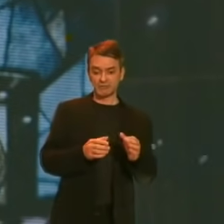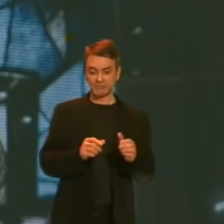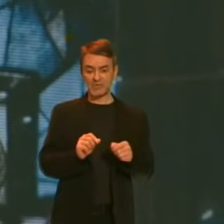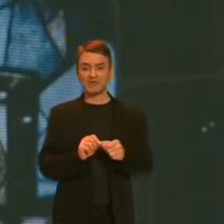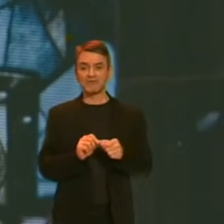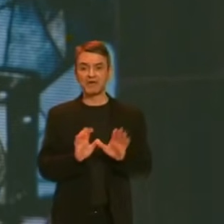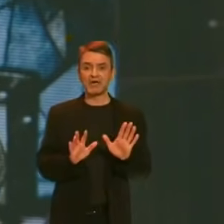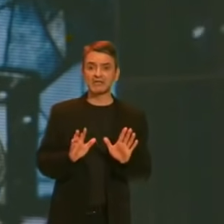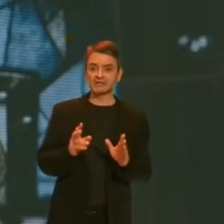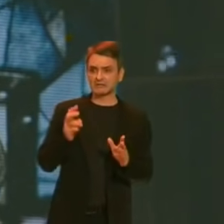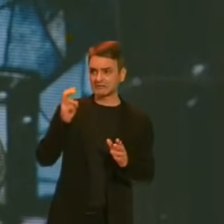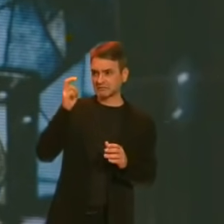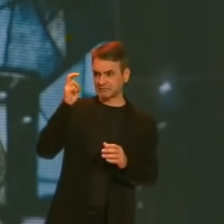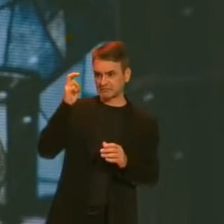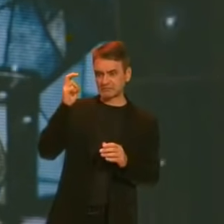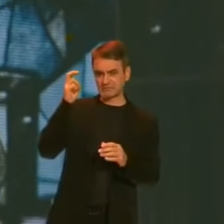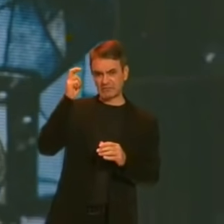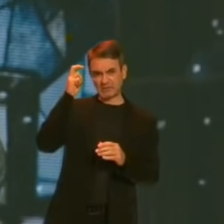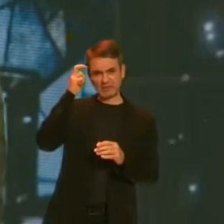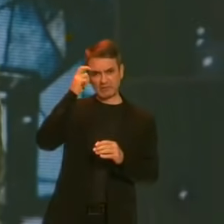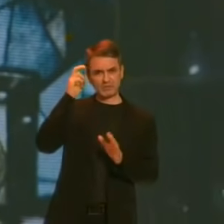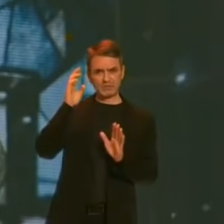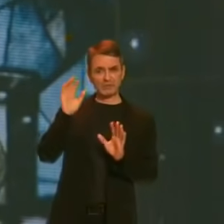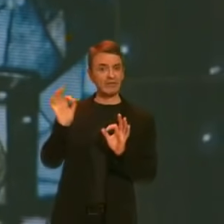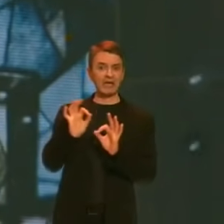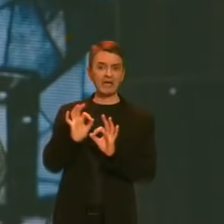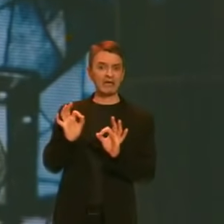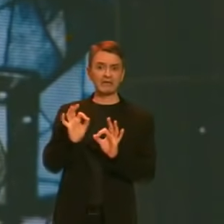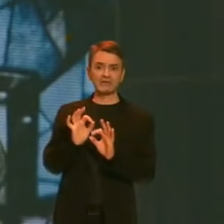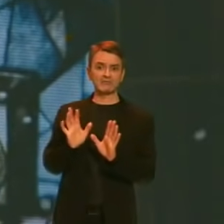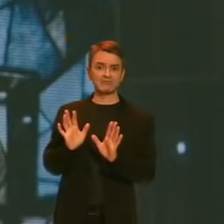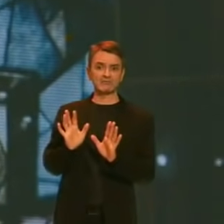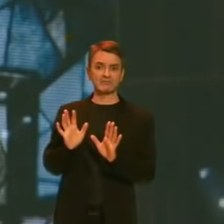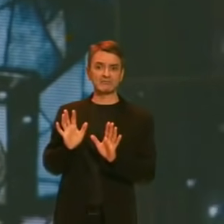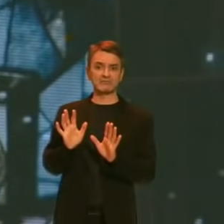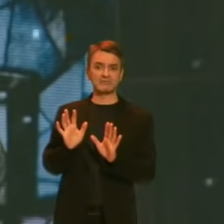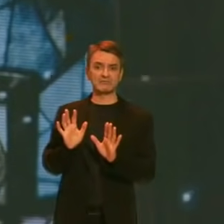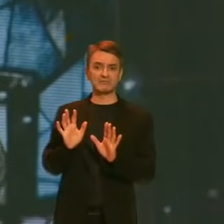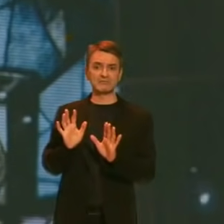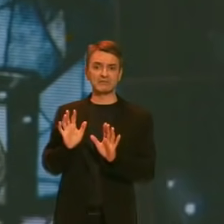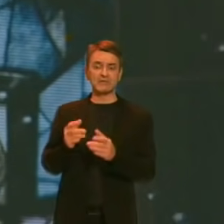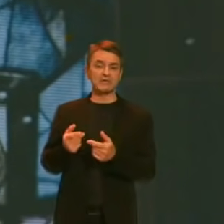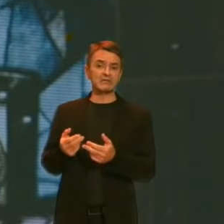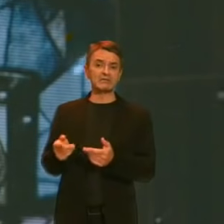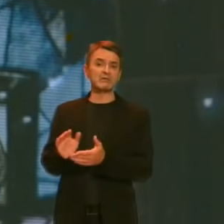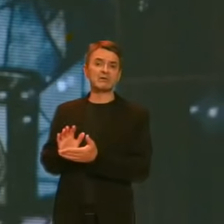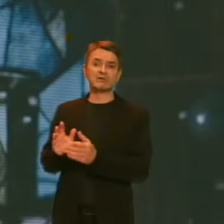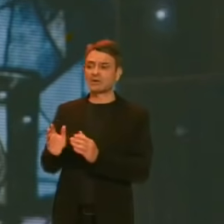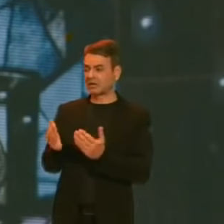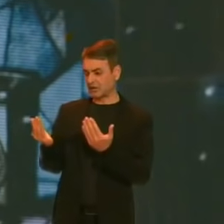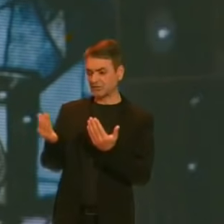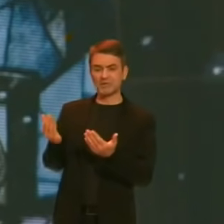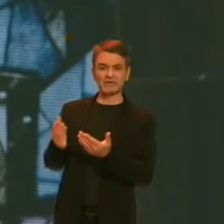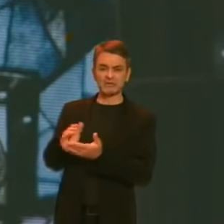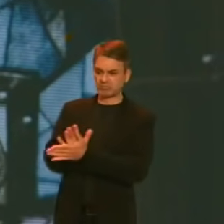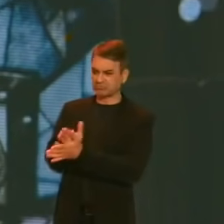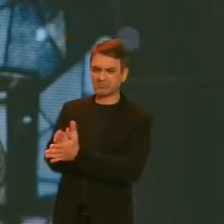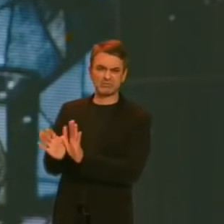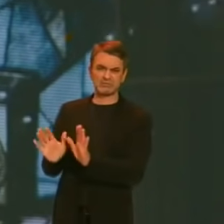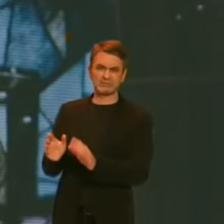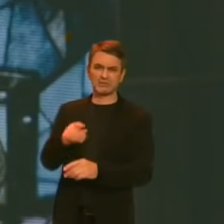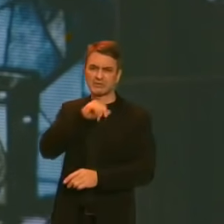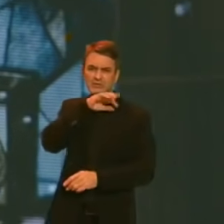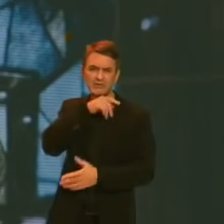E os gafanhotos infernais, eles causam dano, sofrimento, angústia,